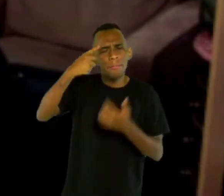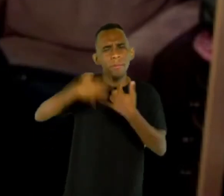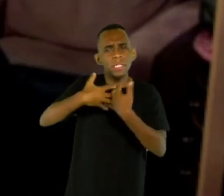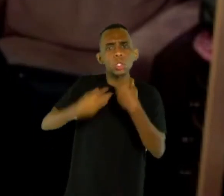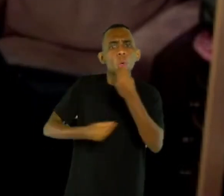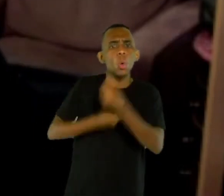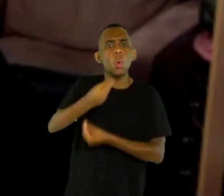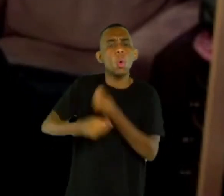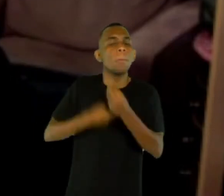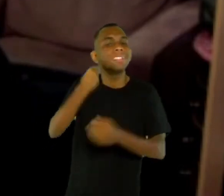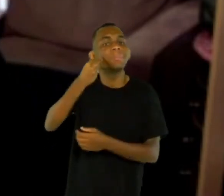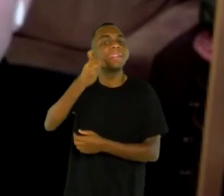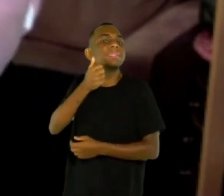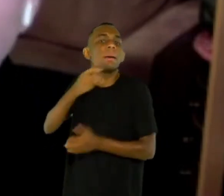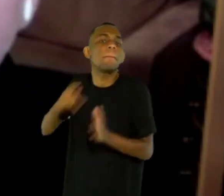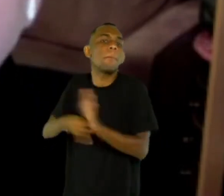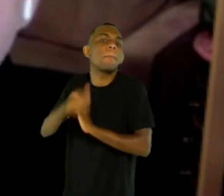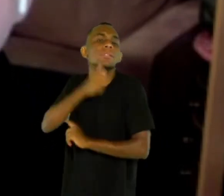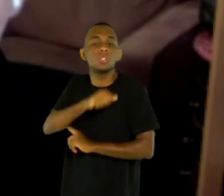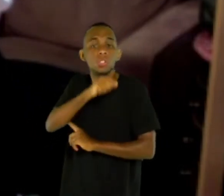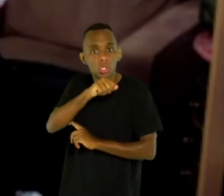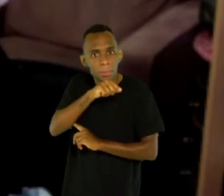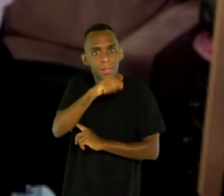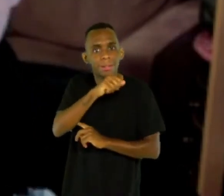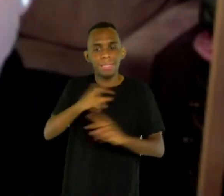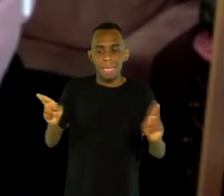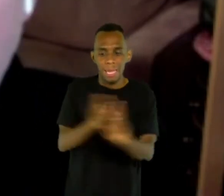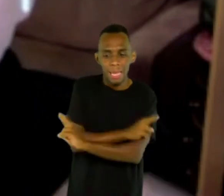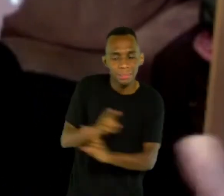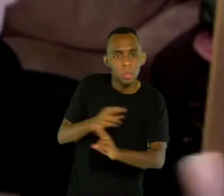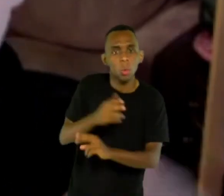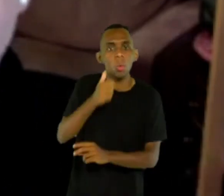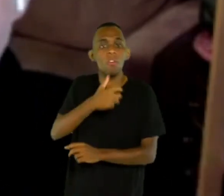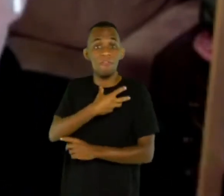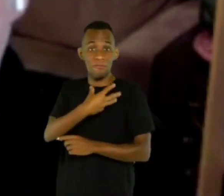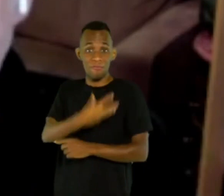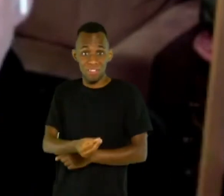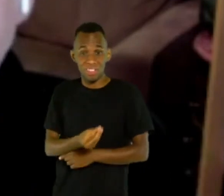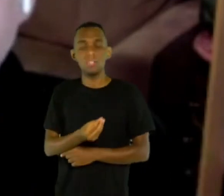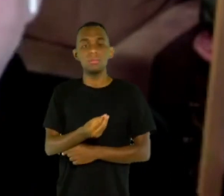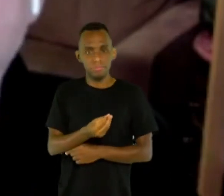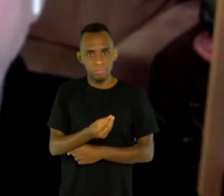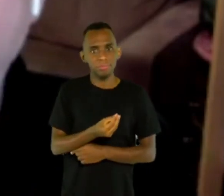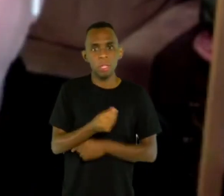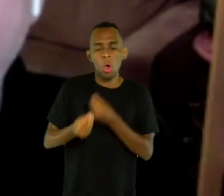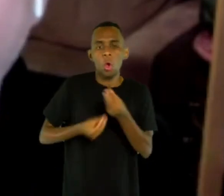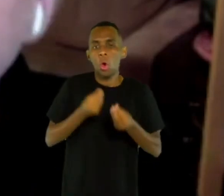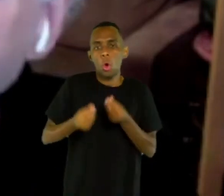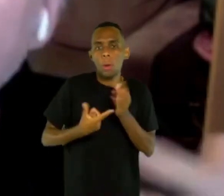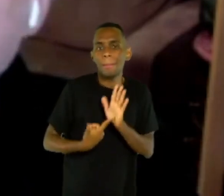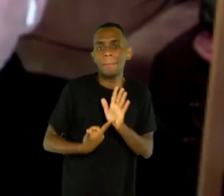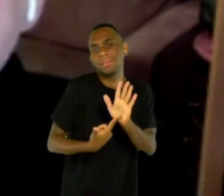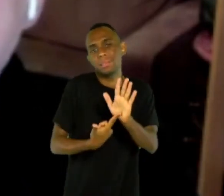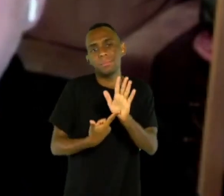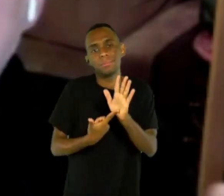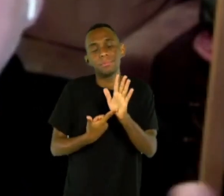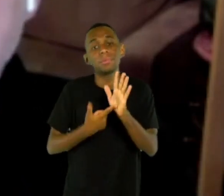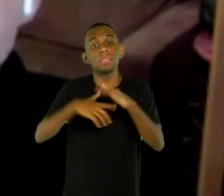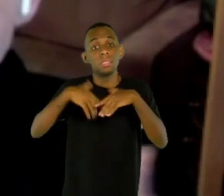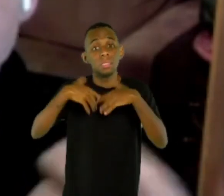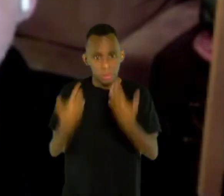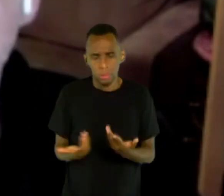entrar no corpo da filha para pensar como filha essa relação. Então, dar